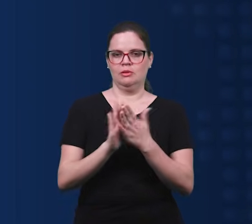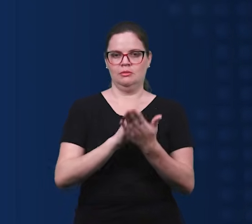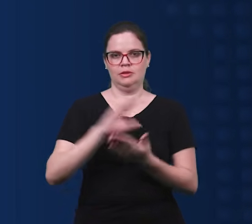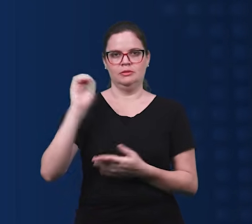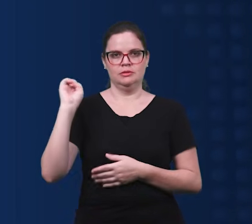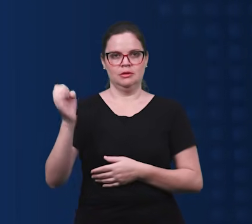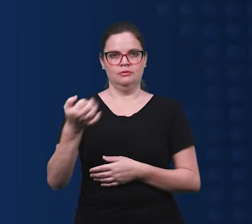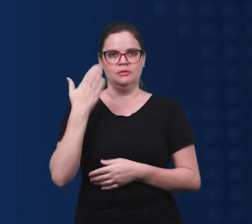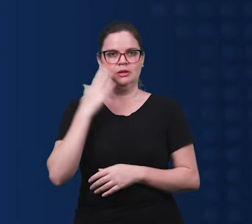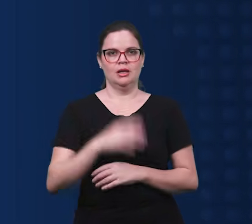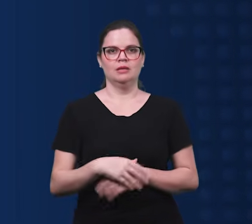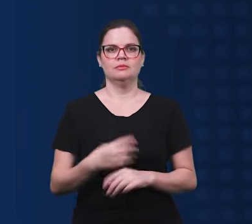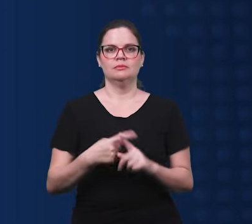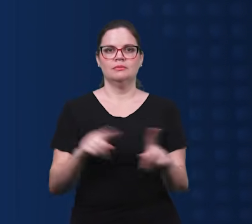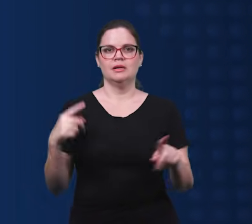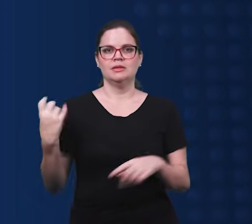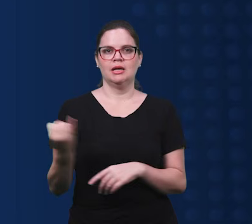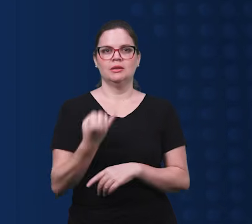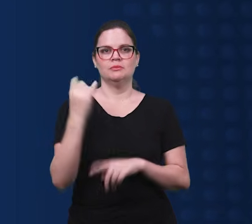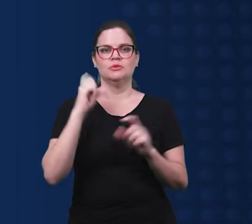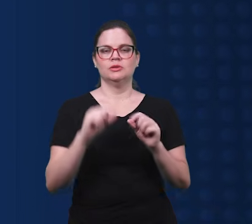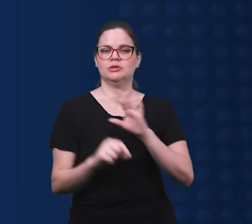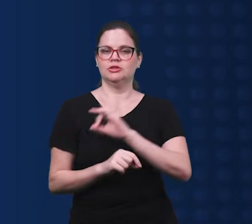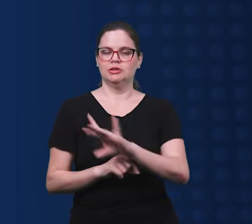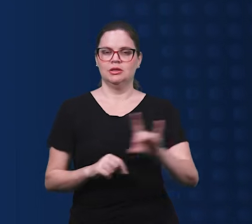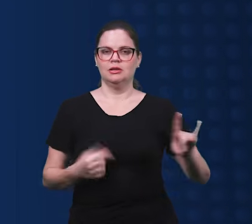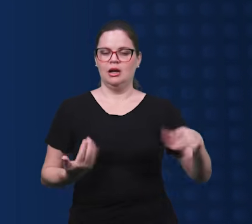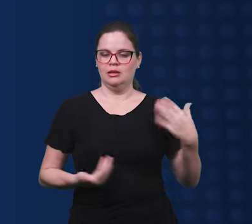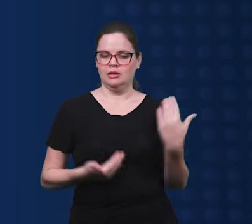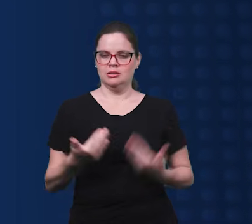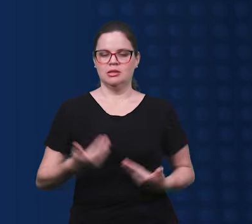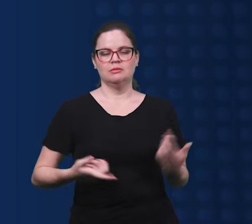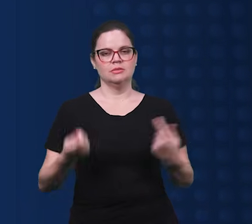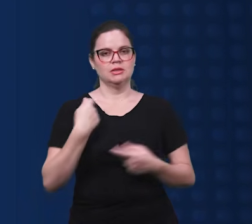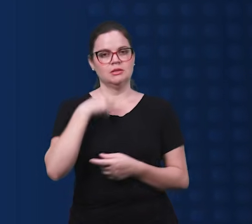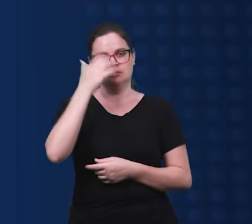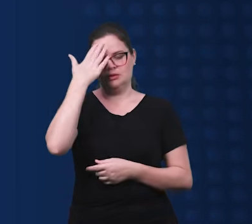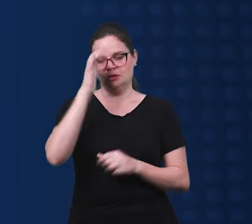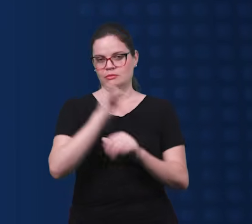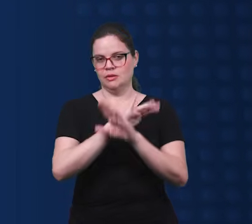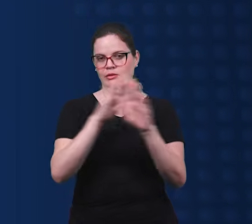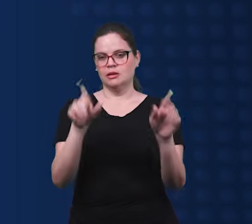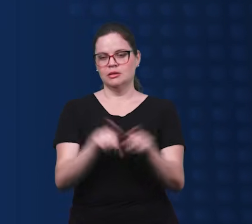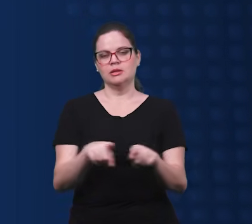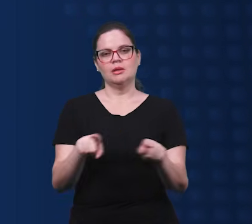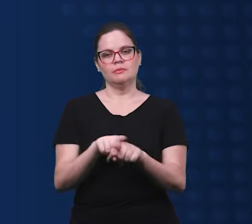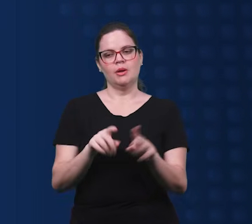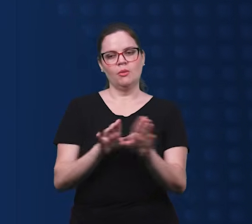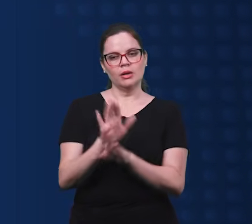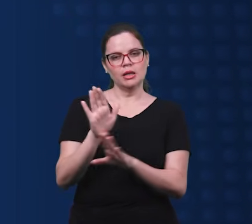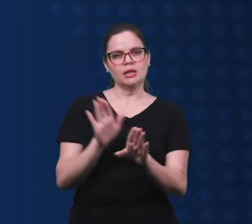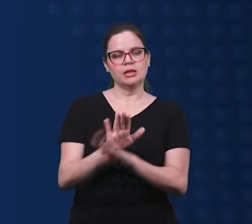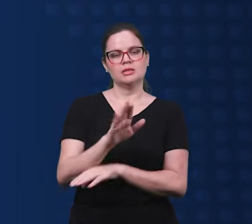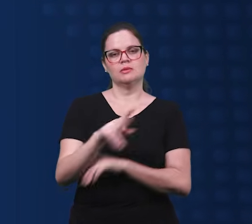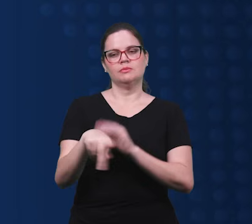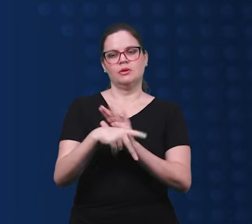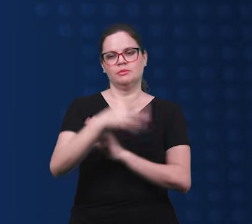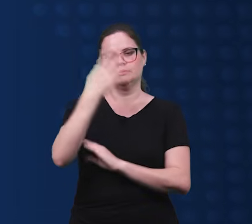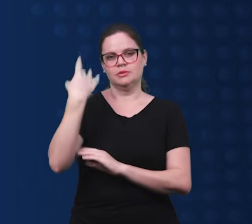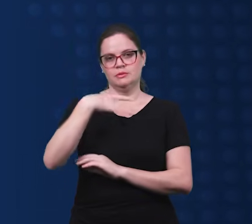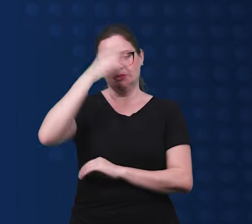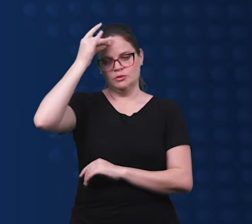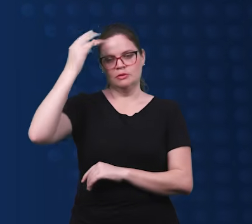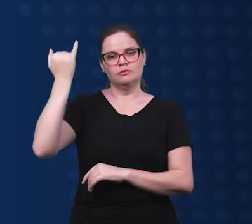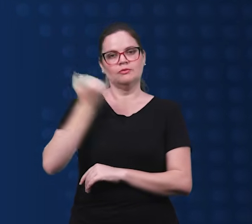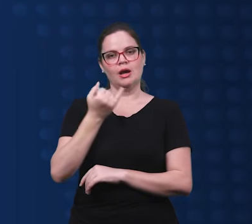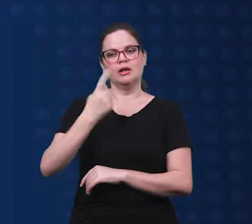viva. No entanto, é importante que cada servo busque discernimento e orientação espiritual, fundamentando-se